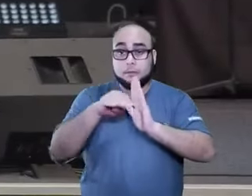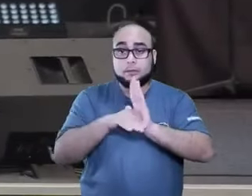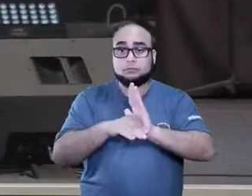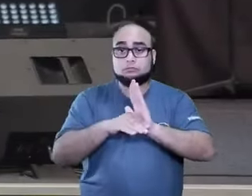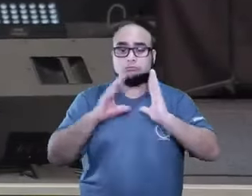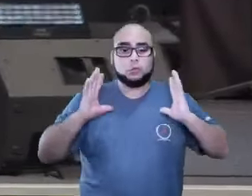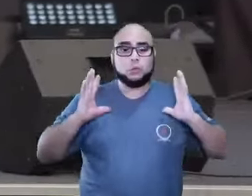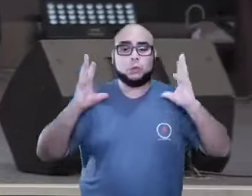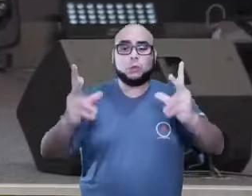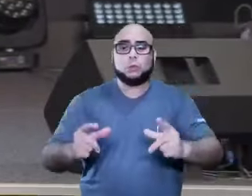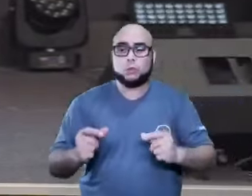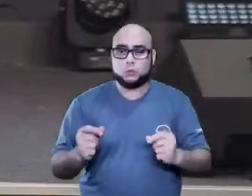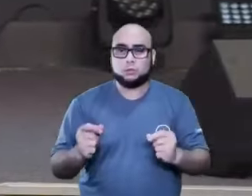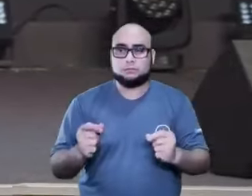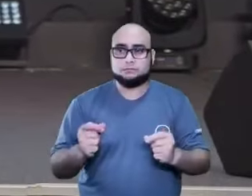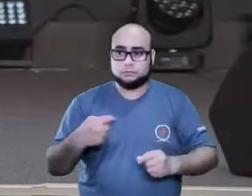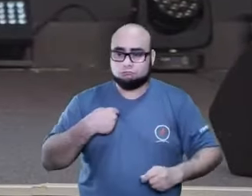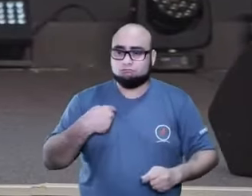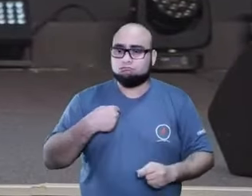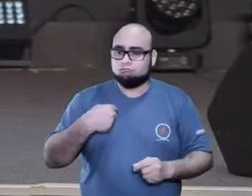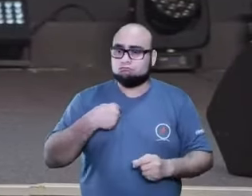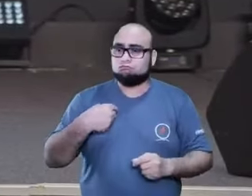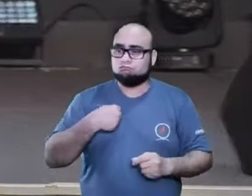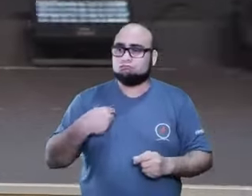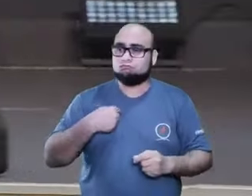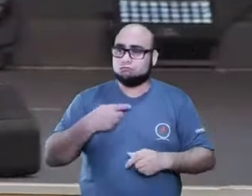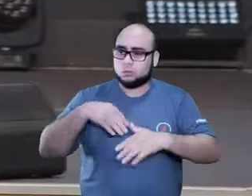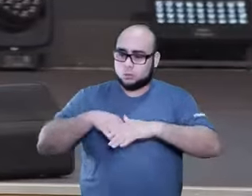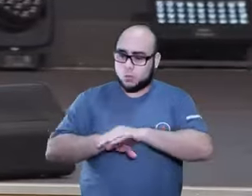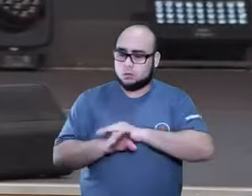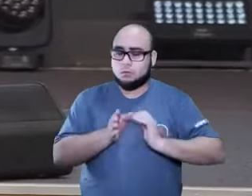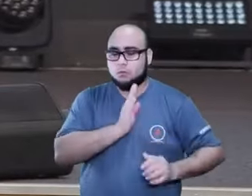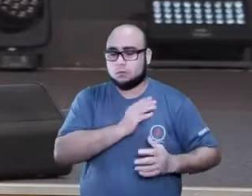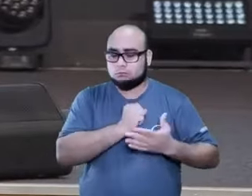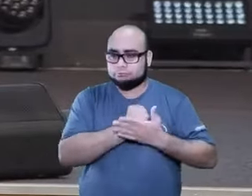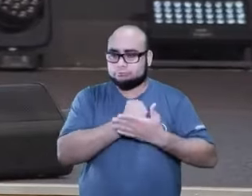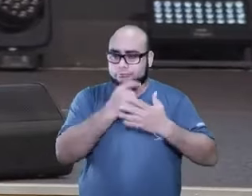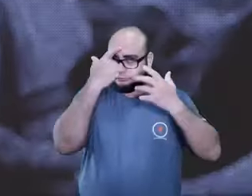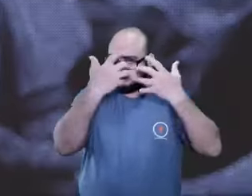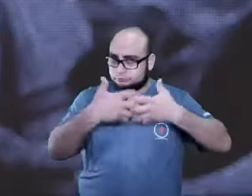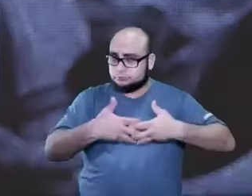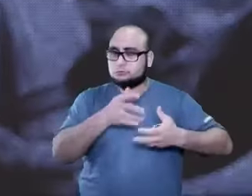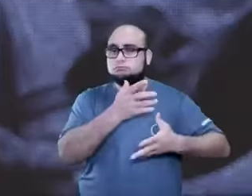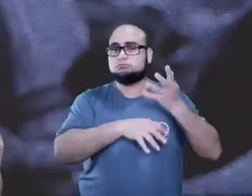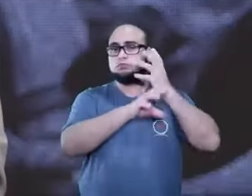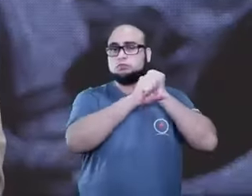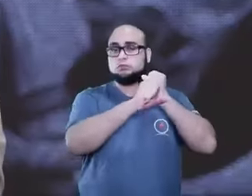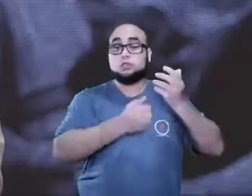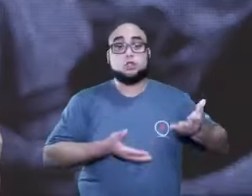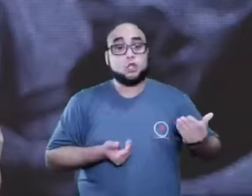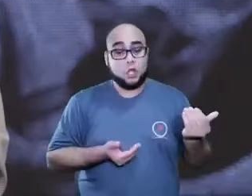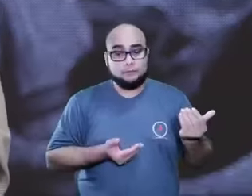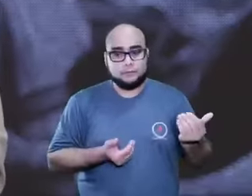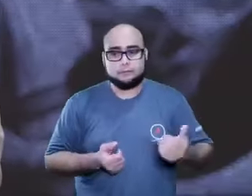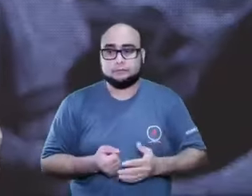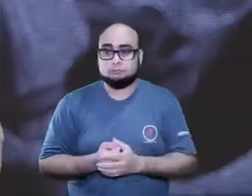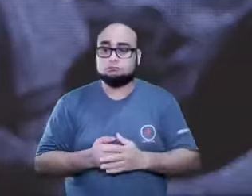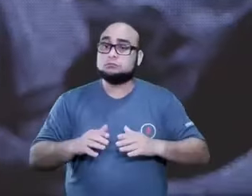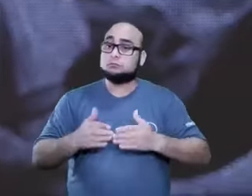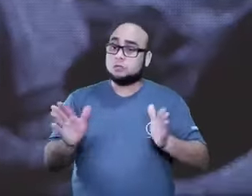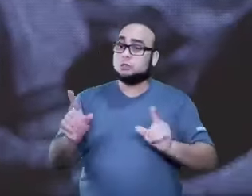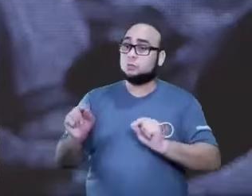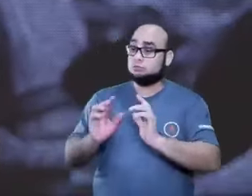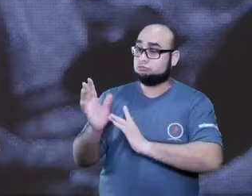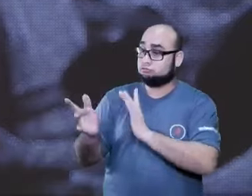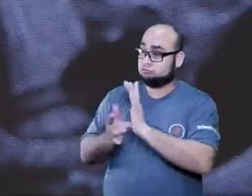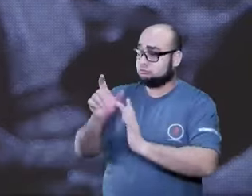tudo eu tenho guardado desde a minha mocidade. Pois bem, Jesus, olhando para